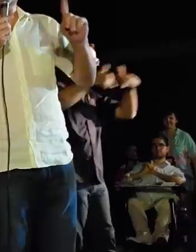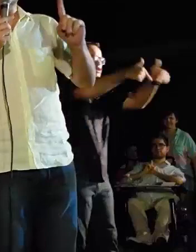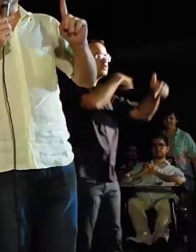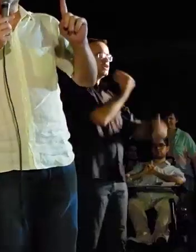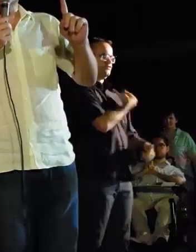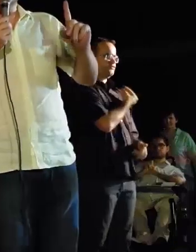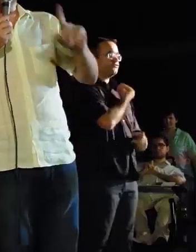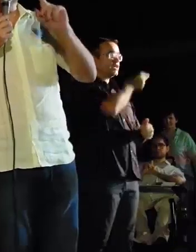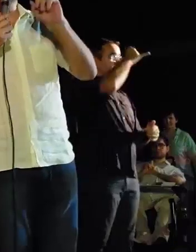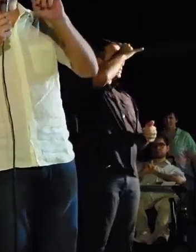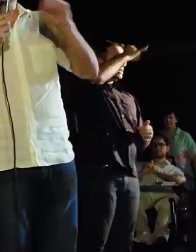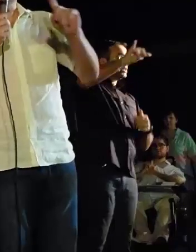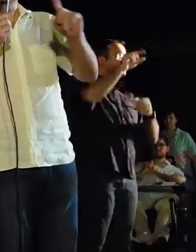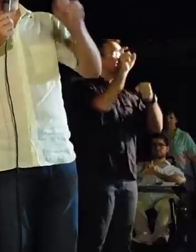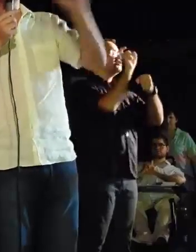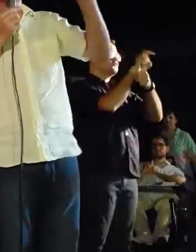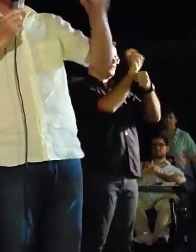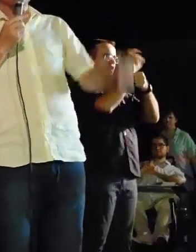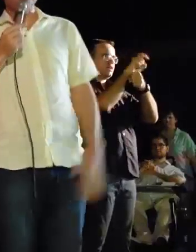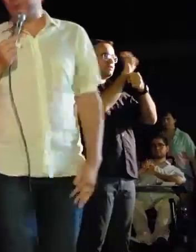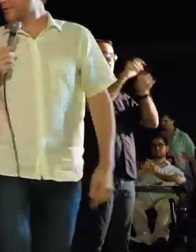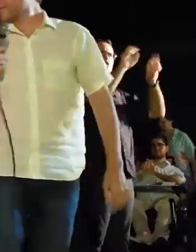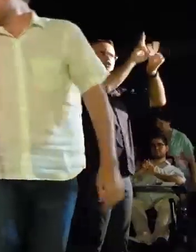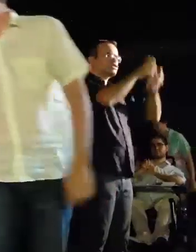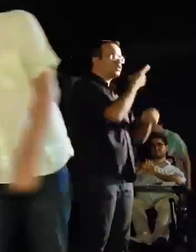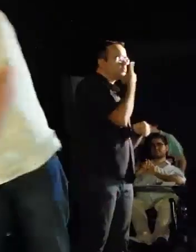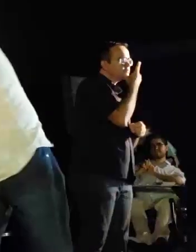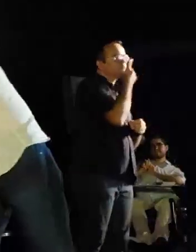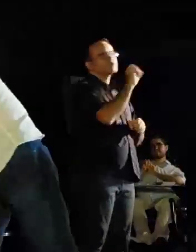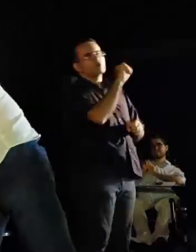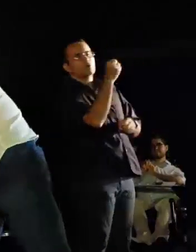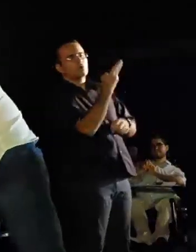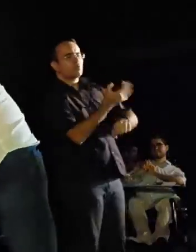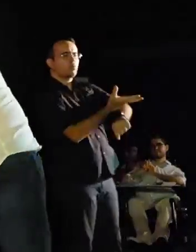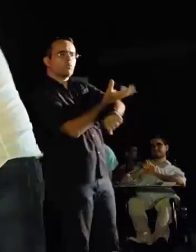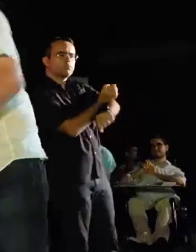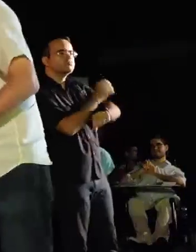vida antifascista, em termos afetivos e políticos.